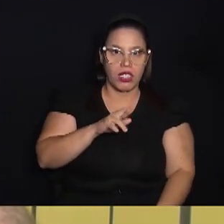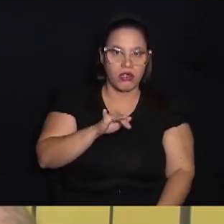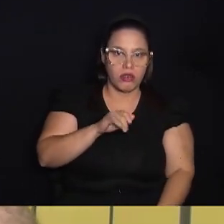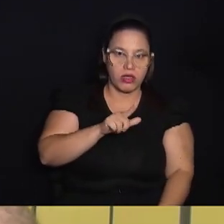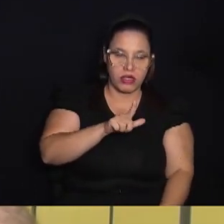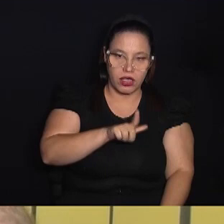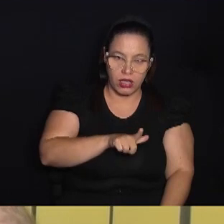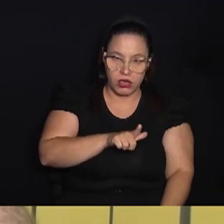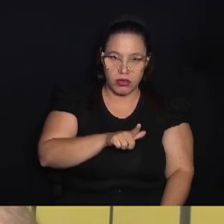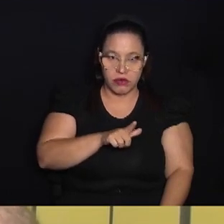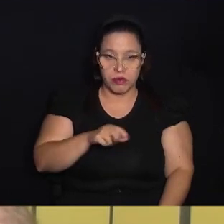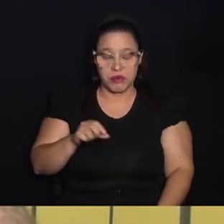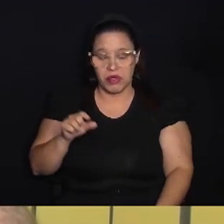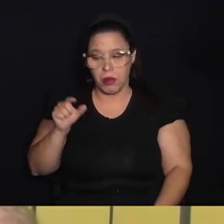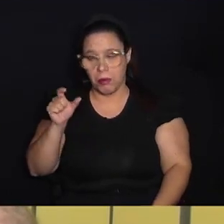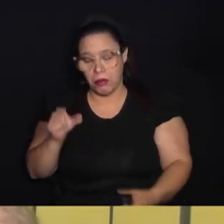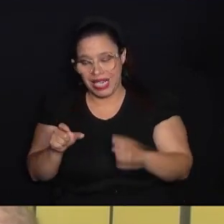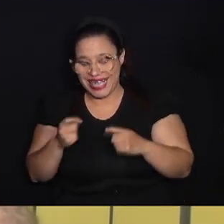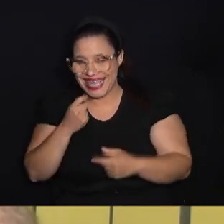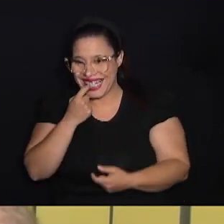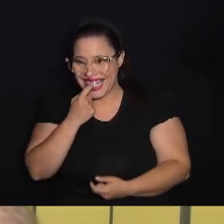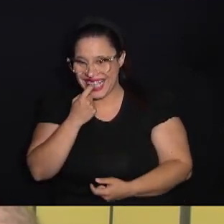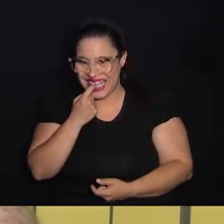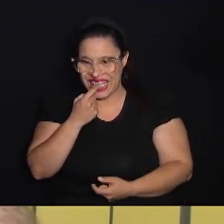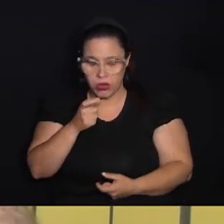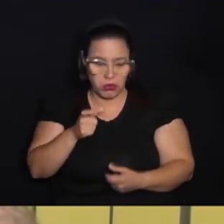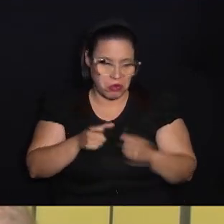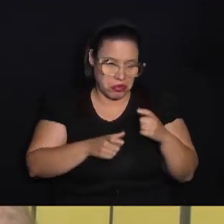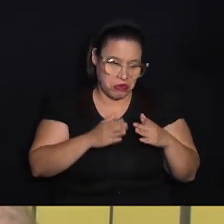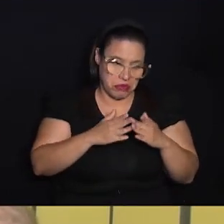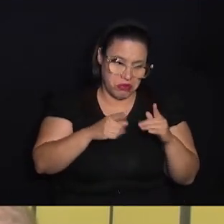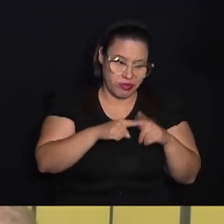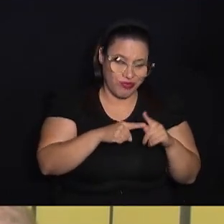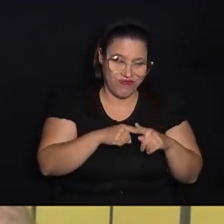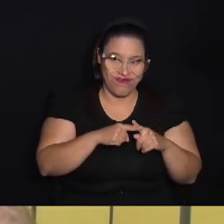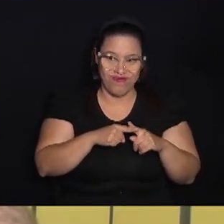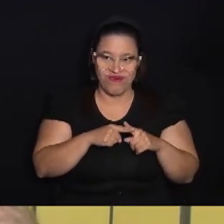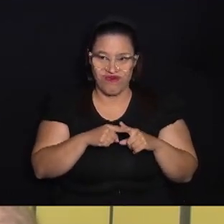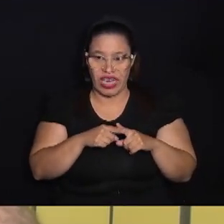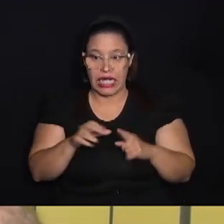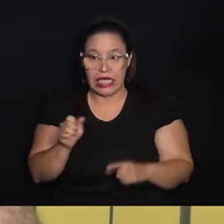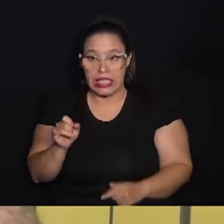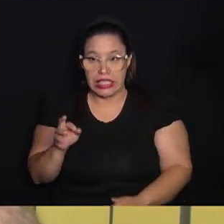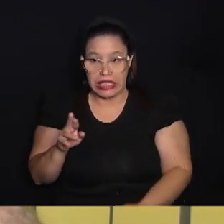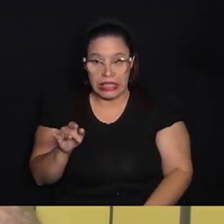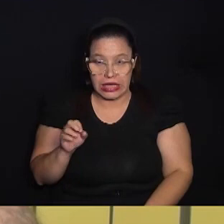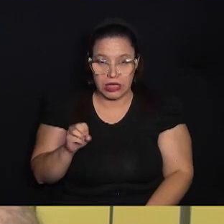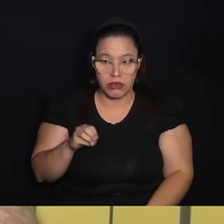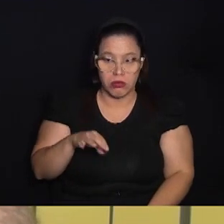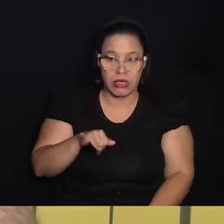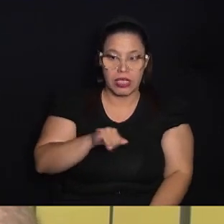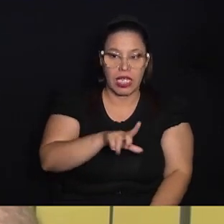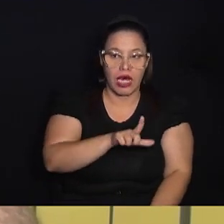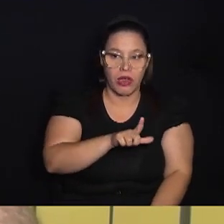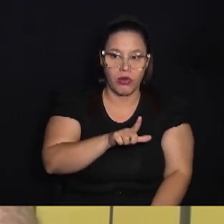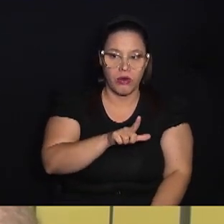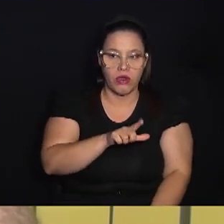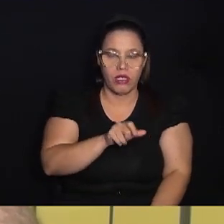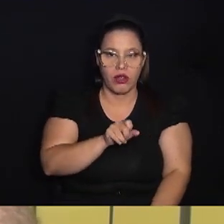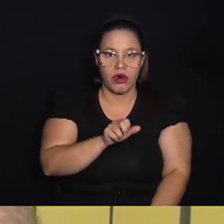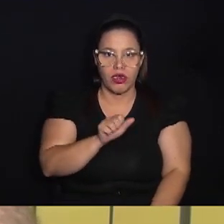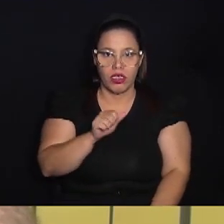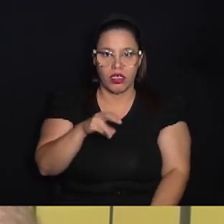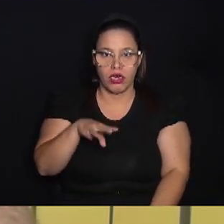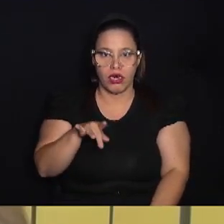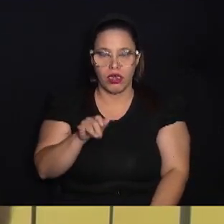resíduos de ossos os cemitérios da eh São Miguel e almas e o cemitério do